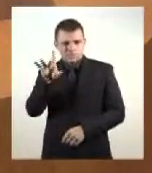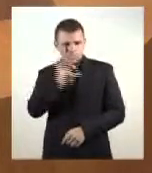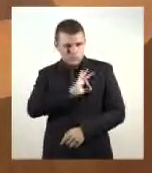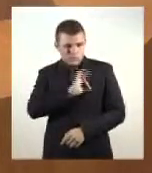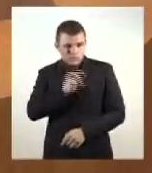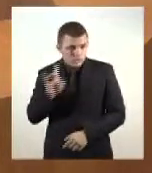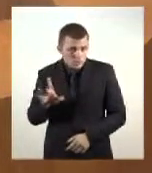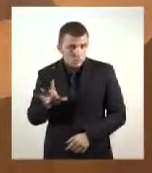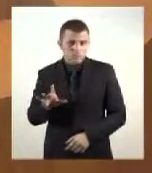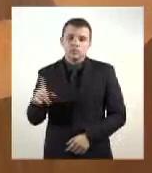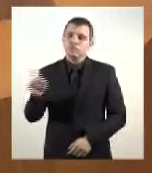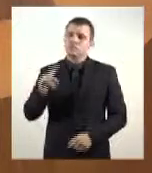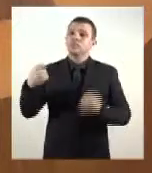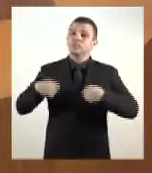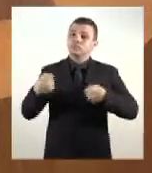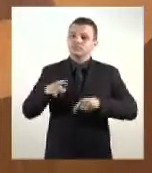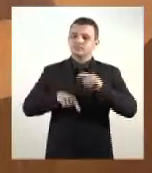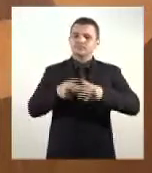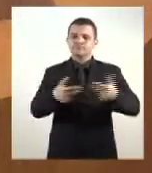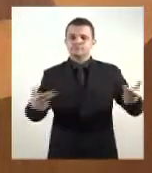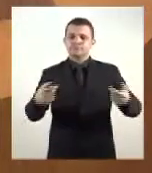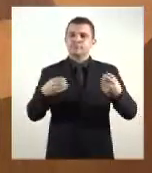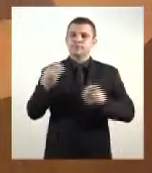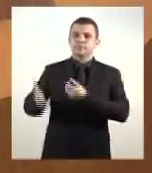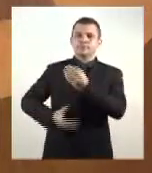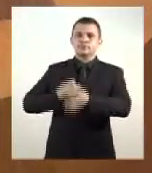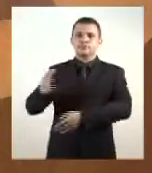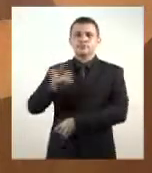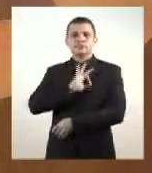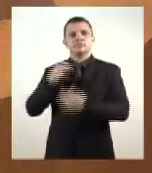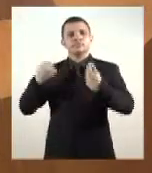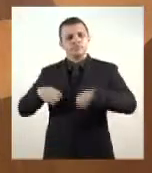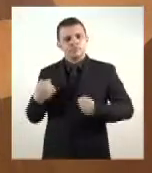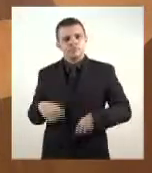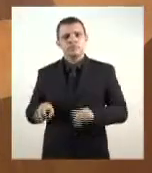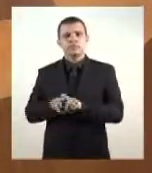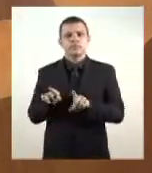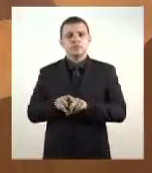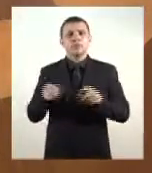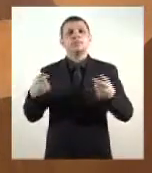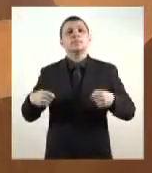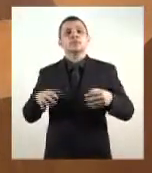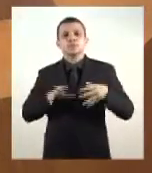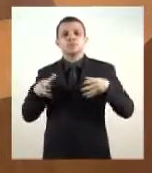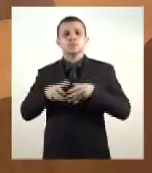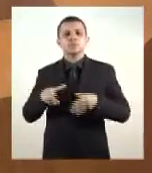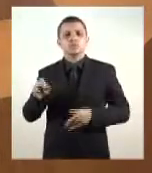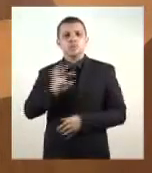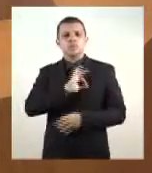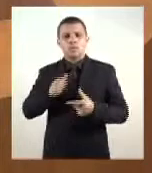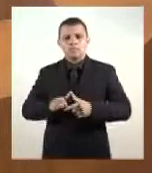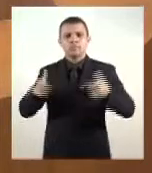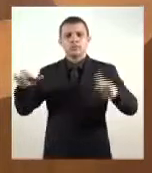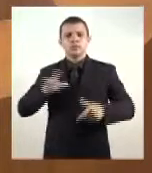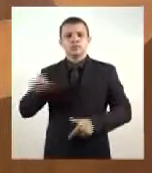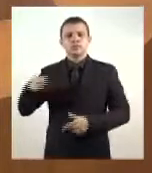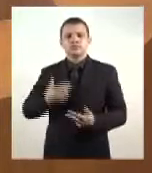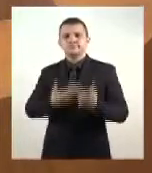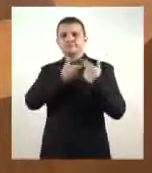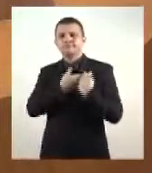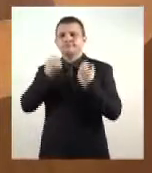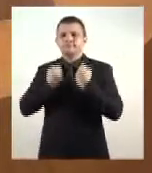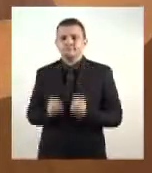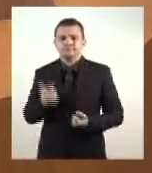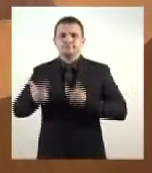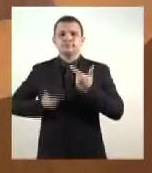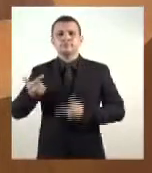um aparato, é preciso que a polícia esteja melhor equipada, é verdade. É preciso que o efetivo seja maior para que ela não esteja sobrecarregada.